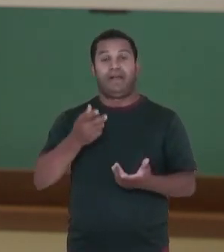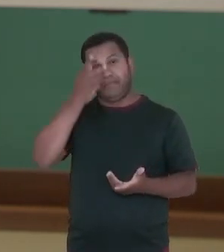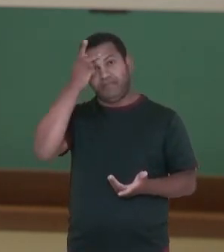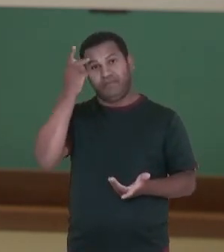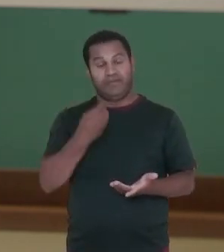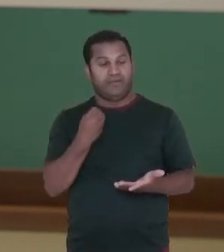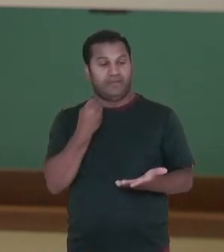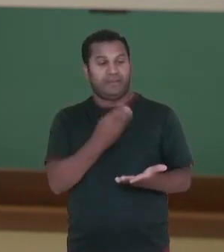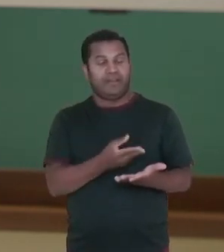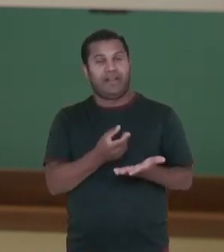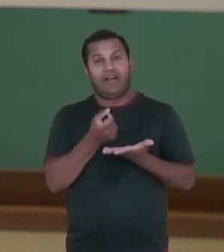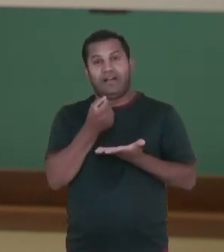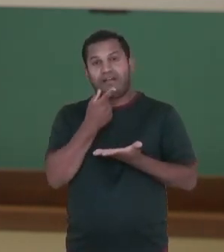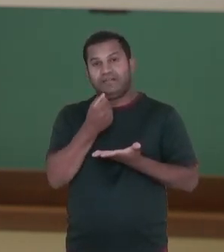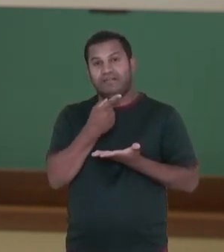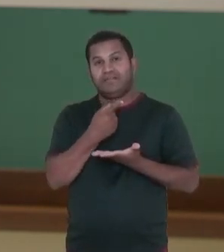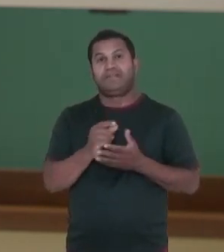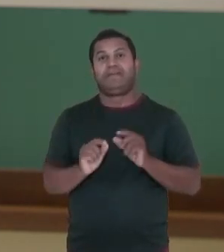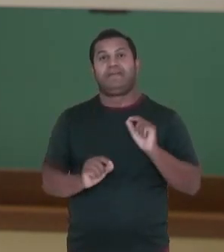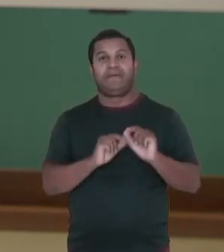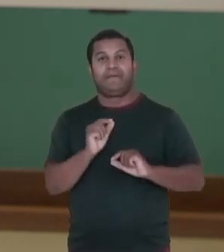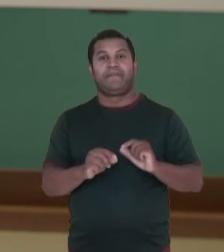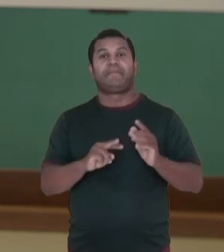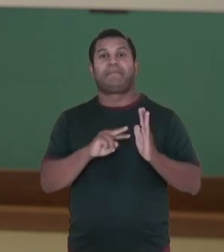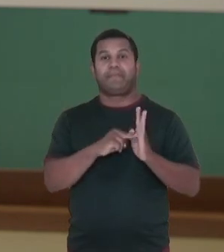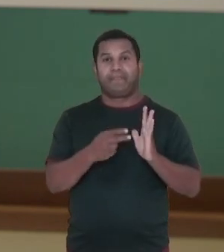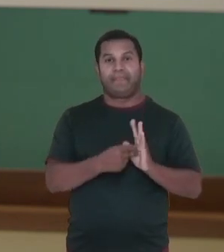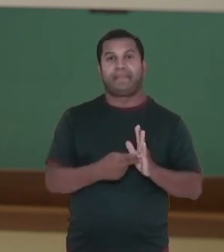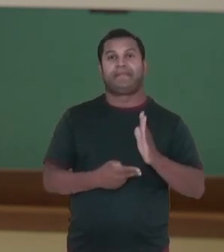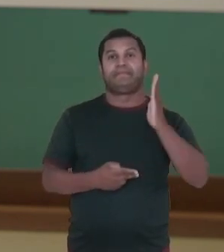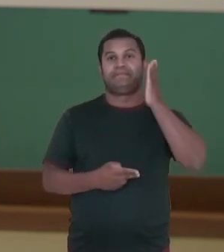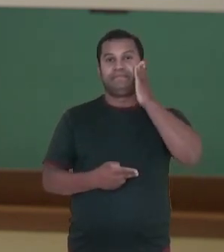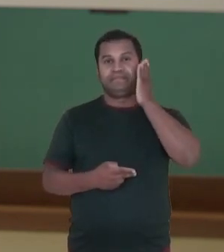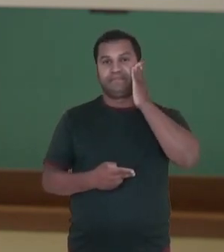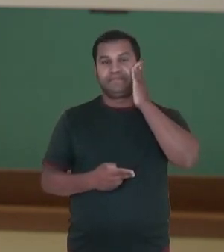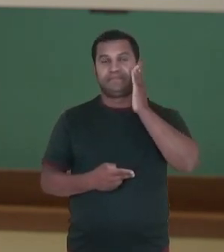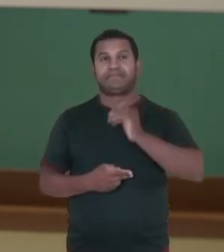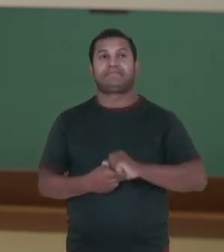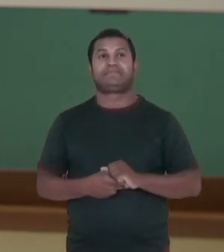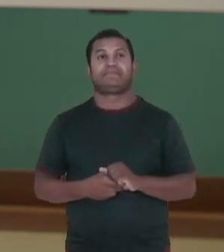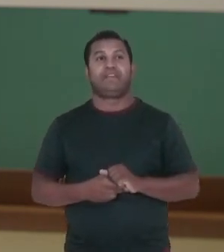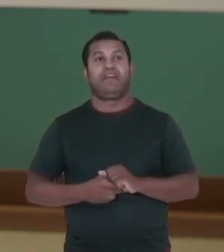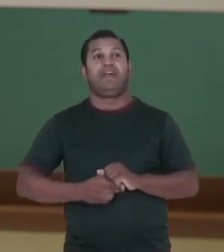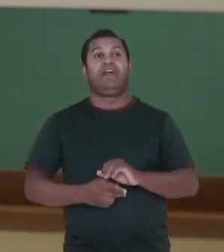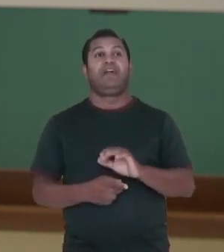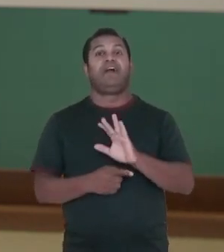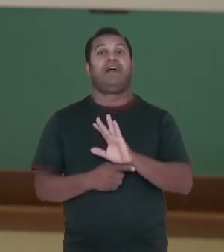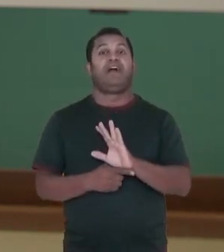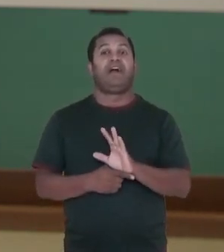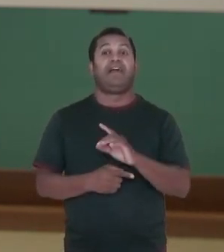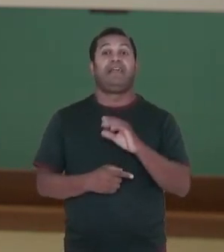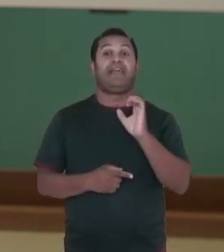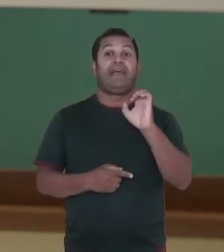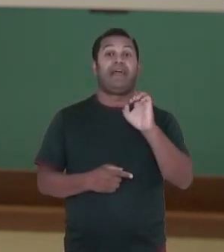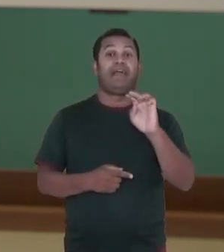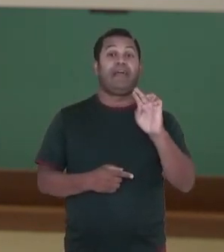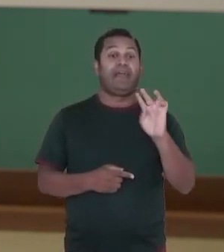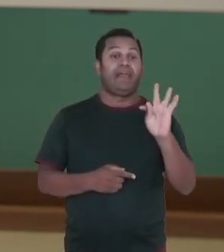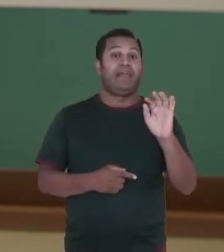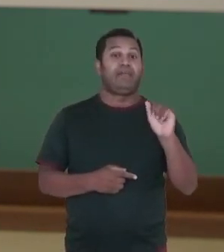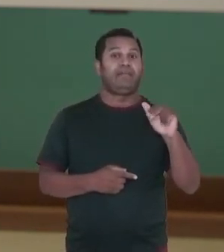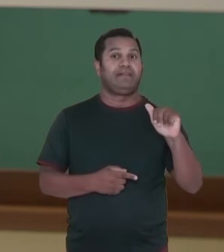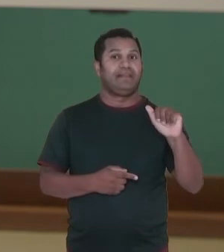ela aliviar sintomas, mas não vai sofrer tanto, né? E a eutanásia eu já vou lá e insiro medicamentos